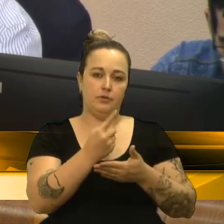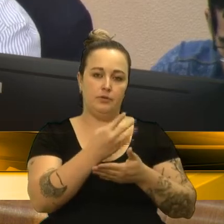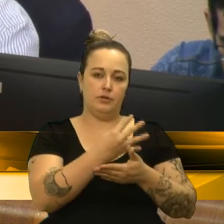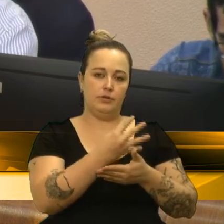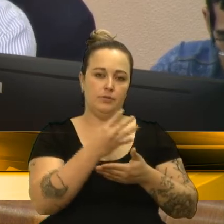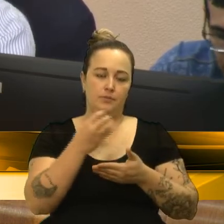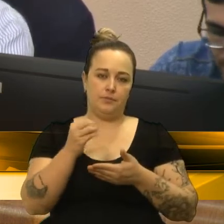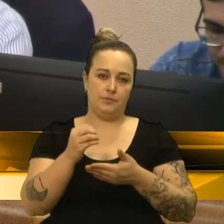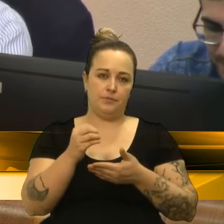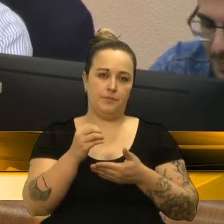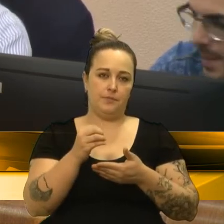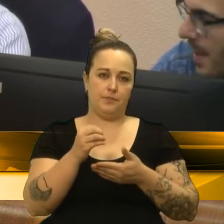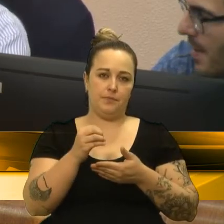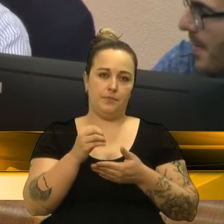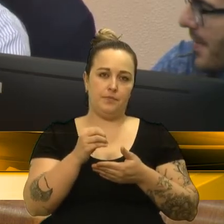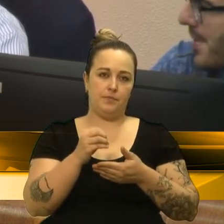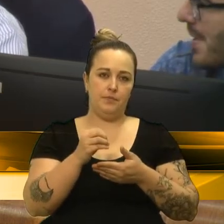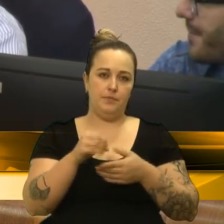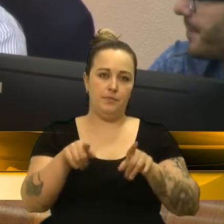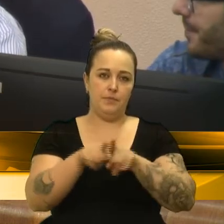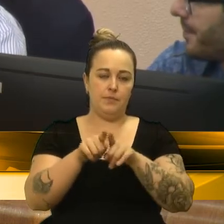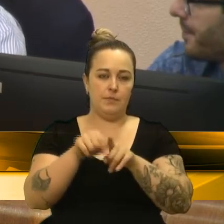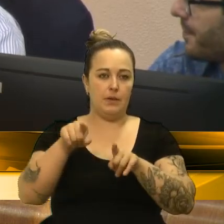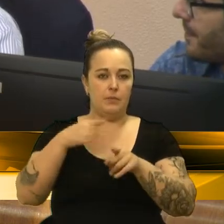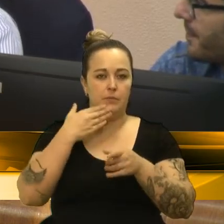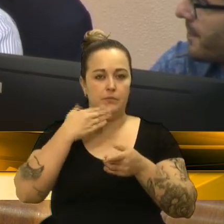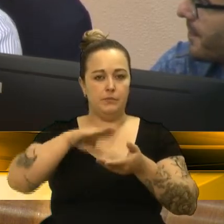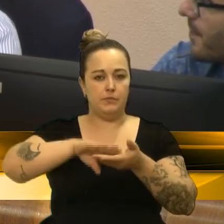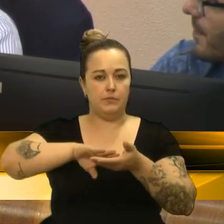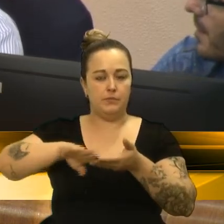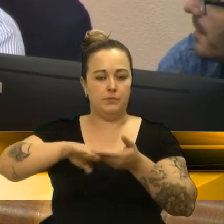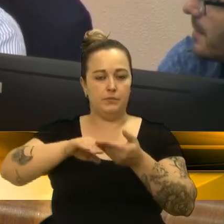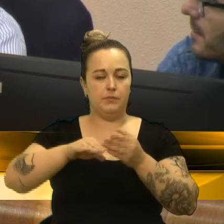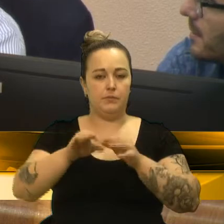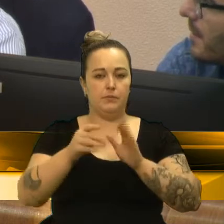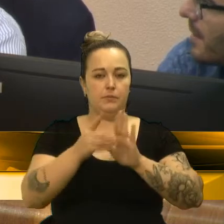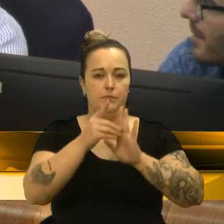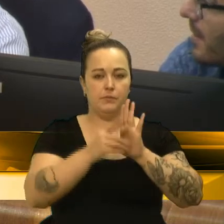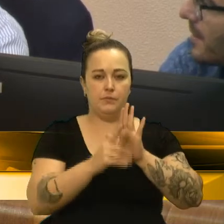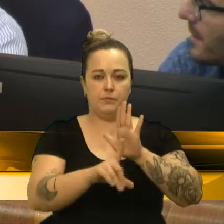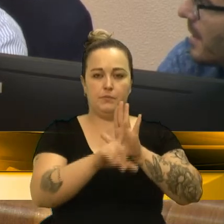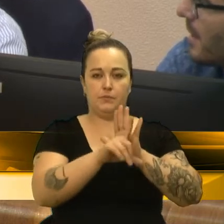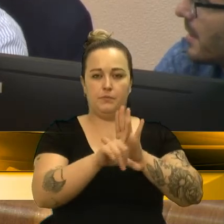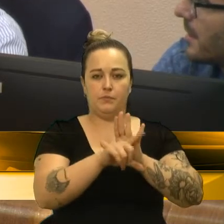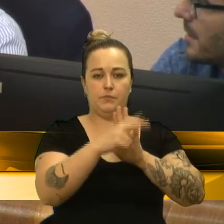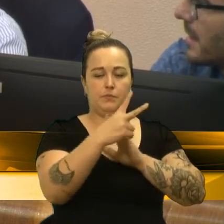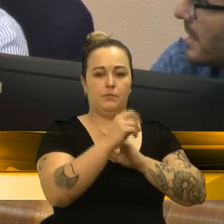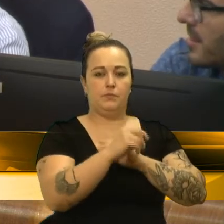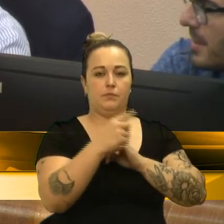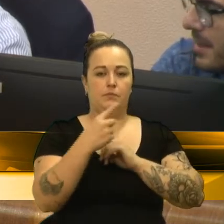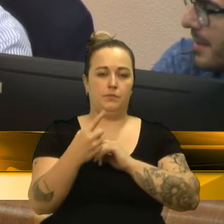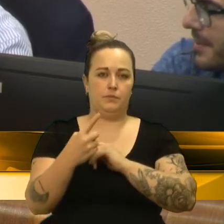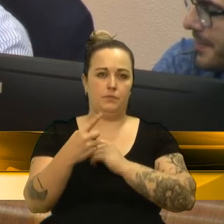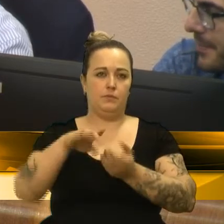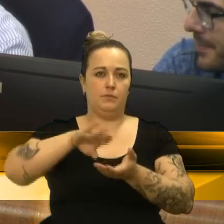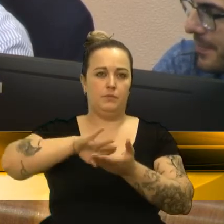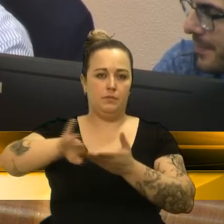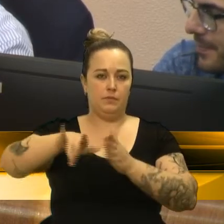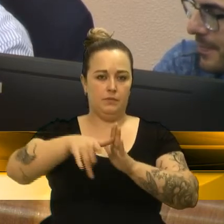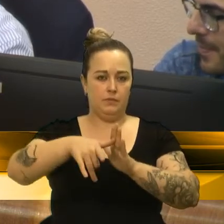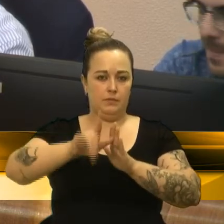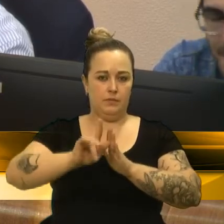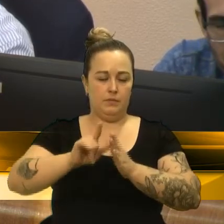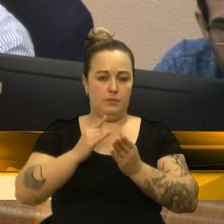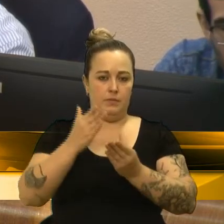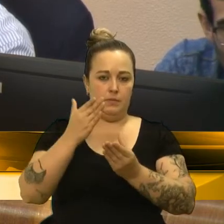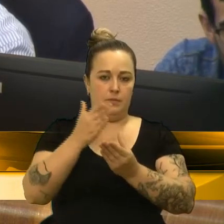município para, fora do rito previsto no Decreto-Lei 201/67, suspender o anterior processo